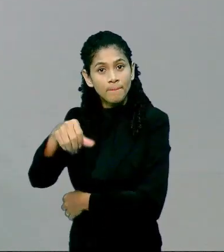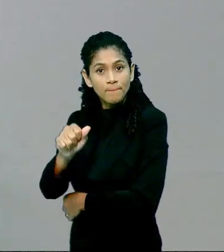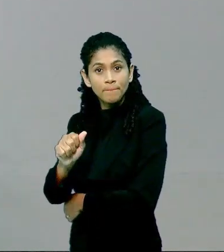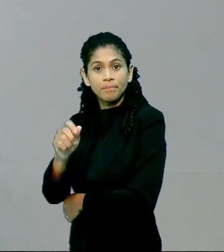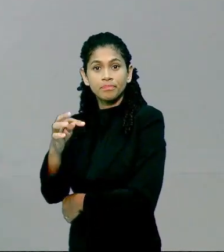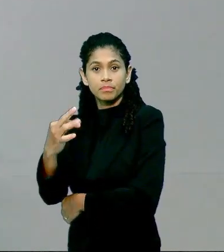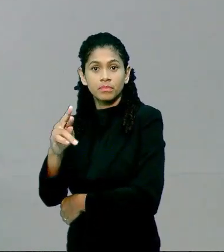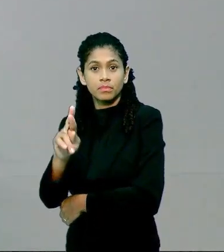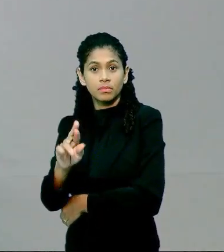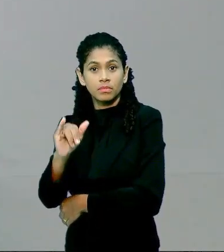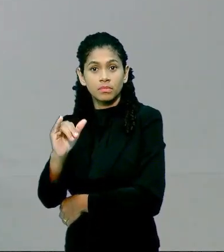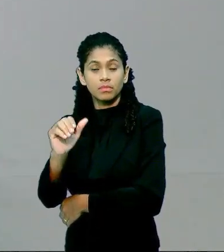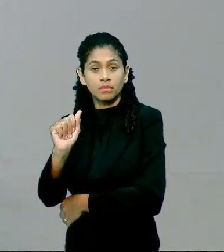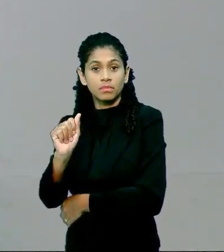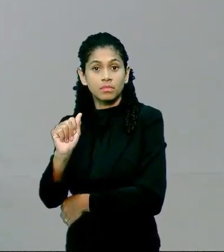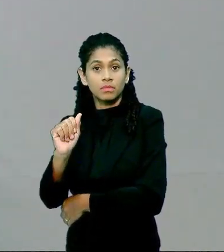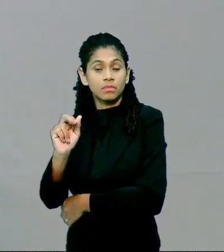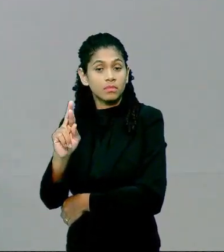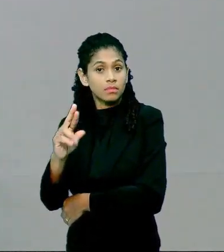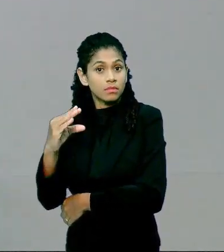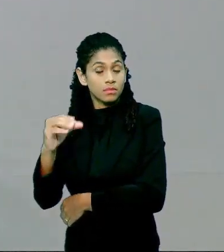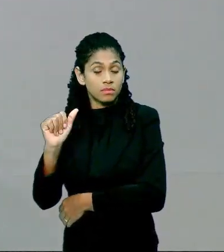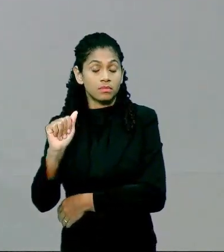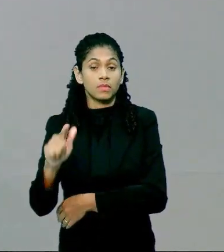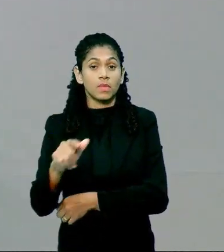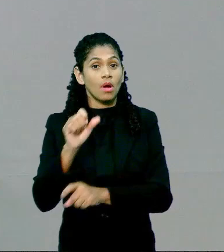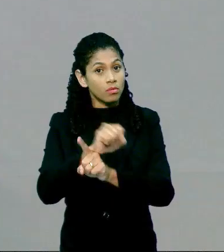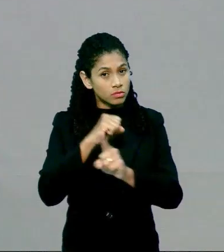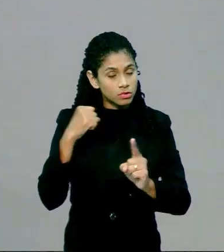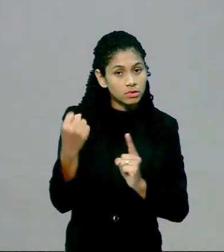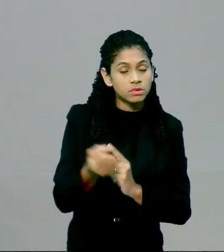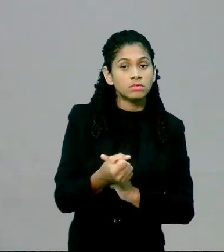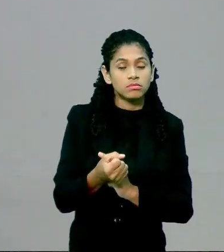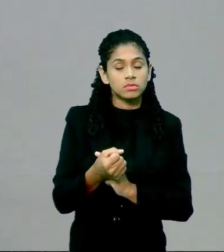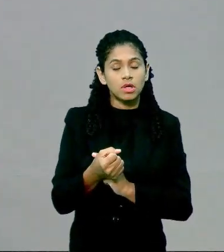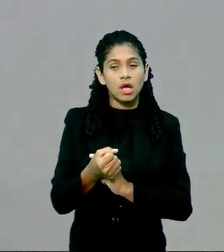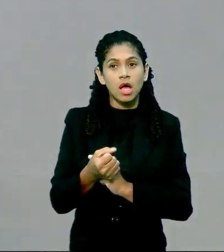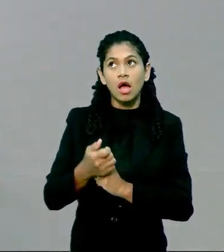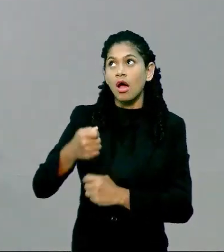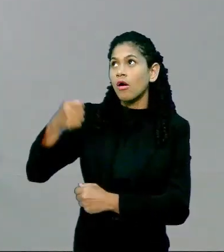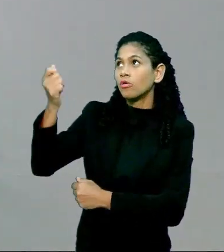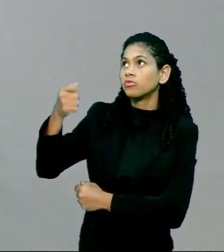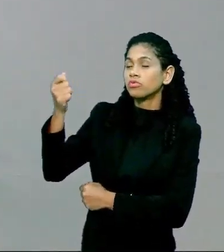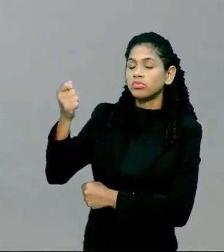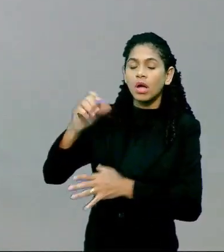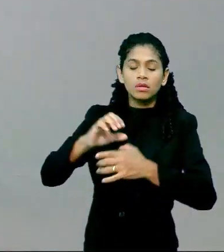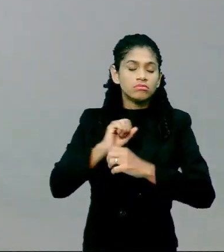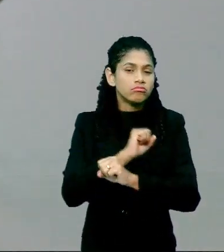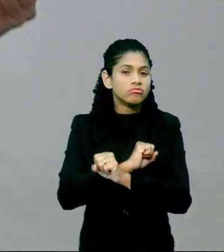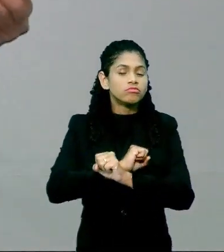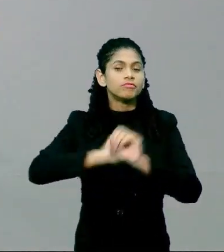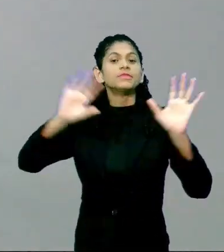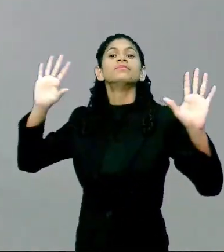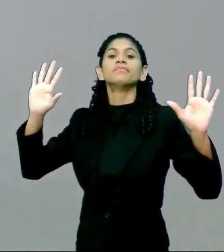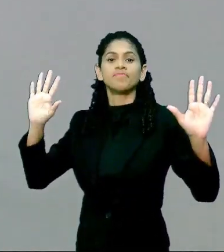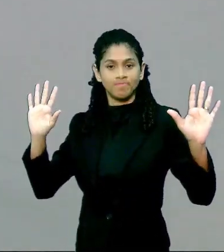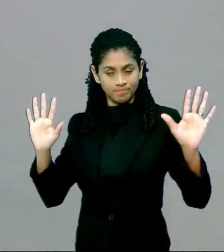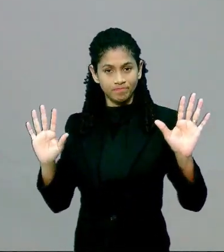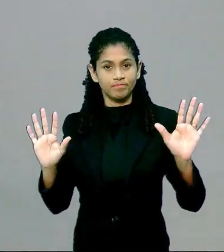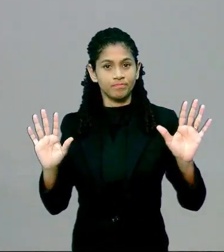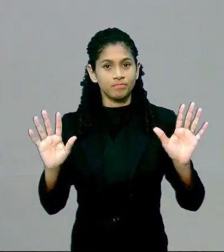livres. Voar é uma correlação à liberdade. E soltar pipa, né? Aqui,